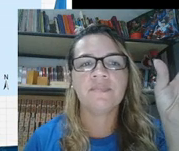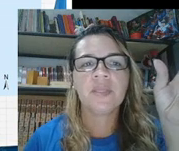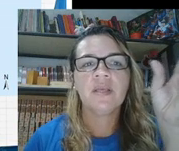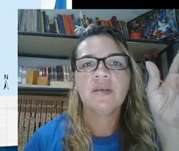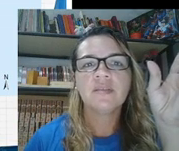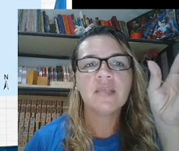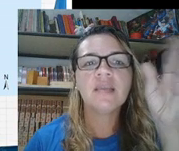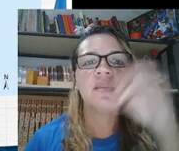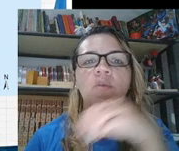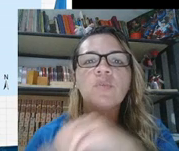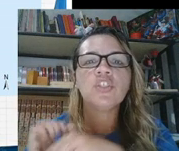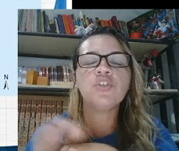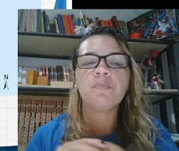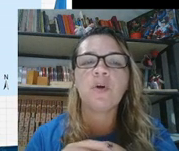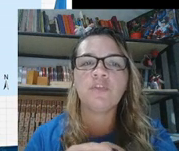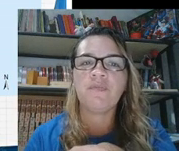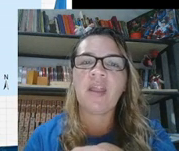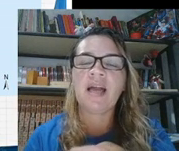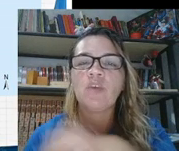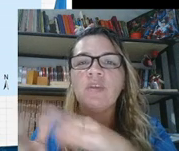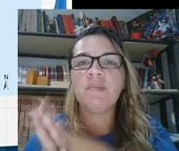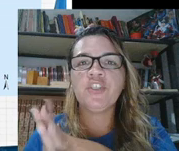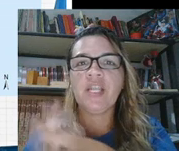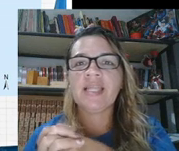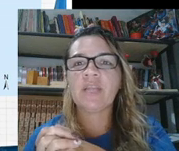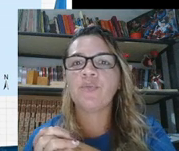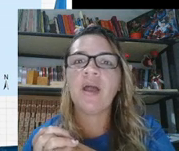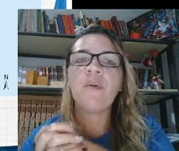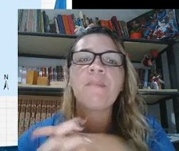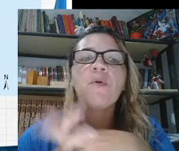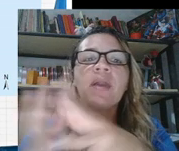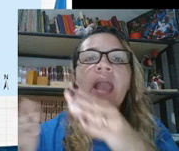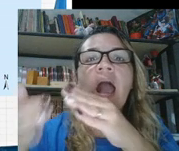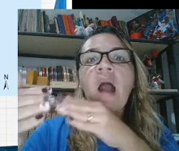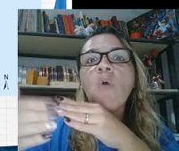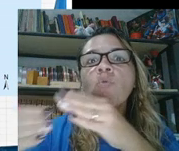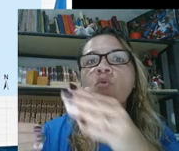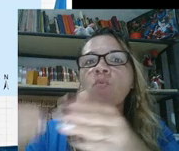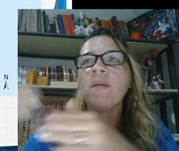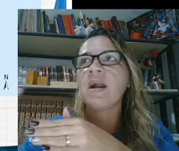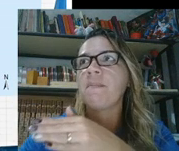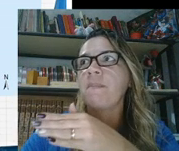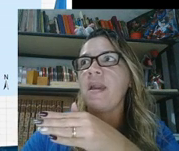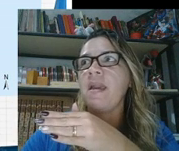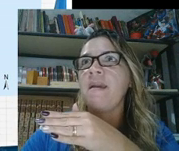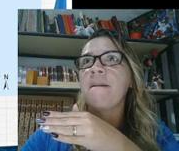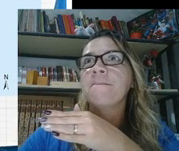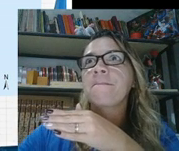assim, certo? Então, quando a gente pode falar que o limite é natural, é porque alguma